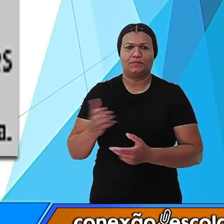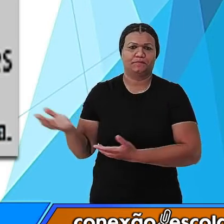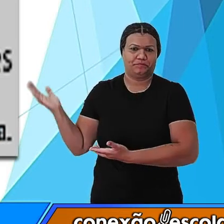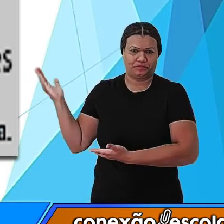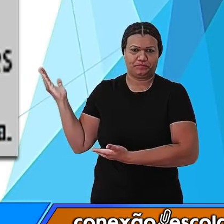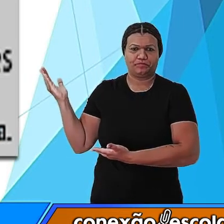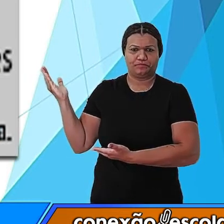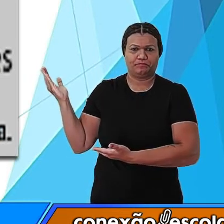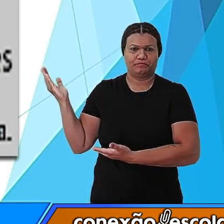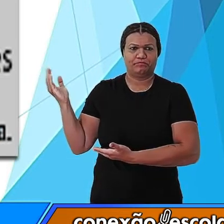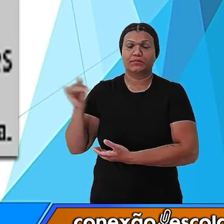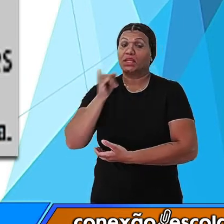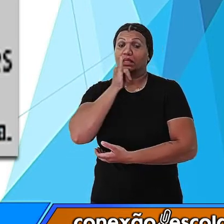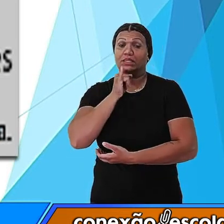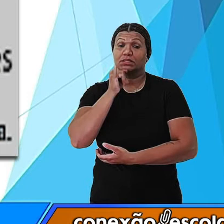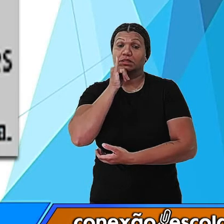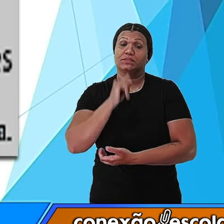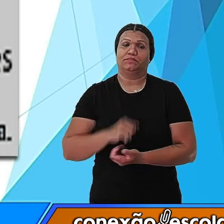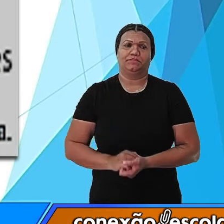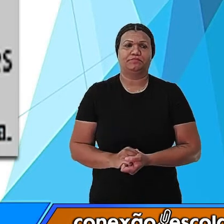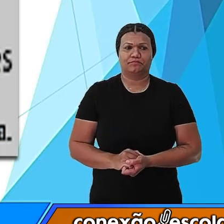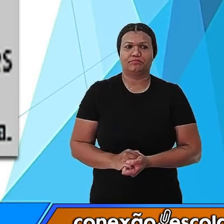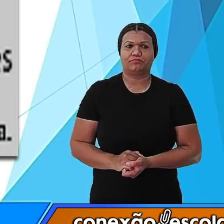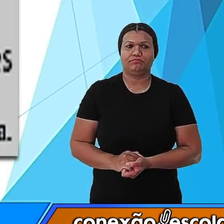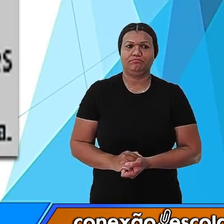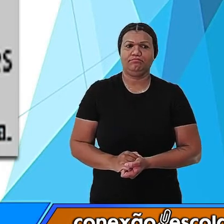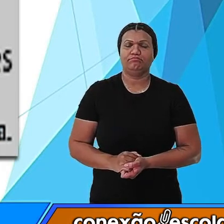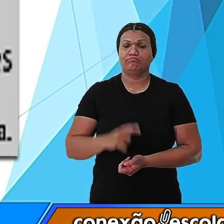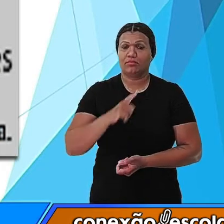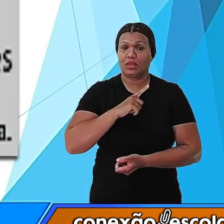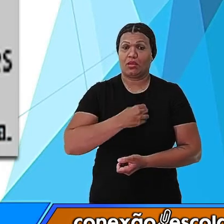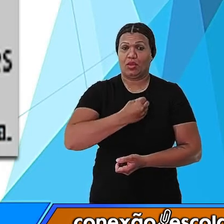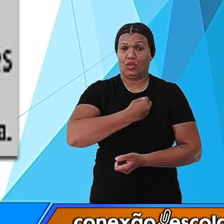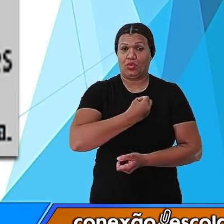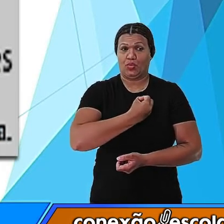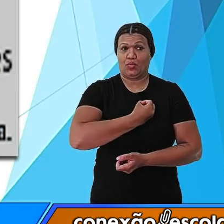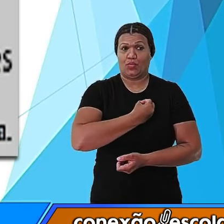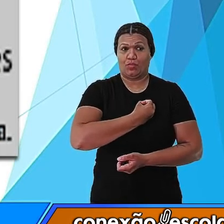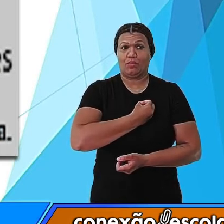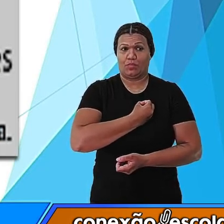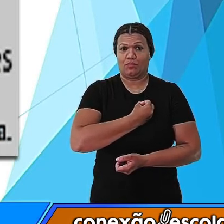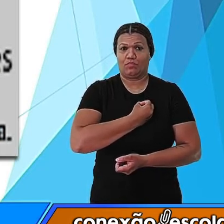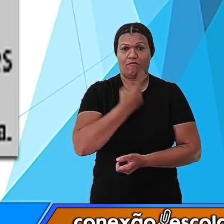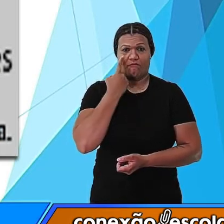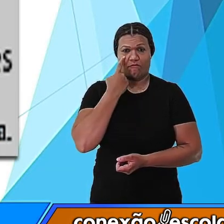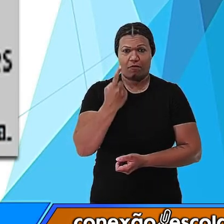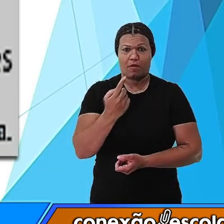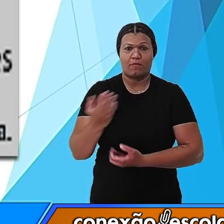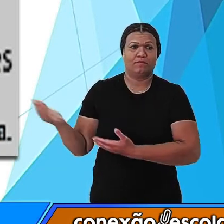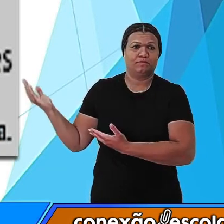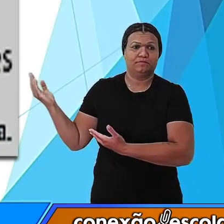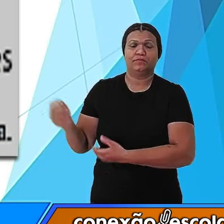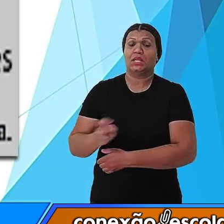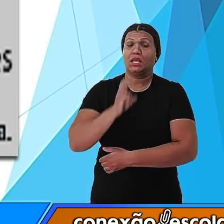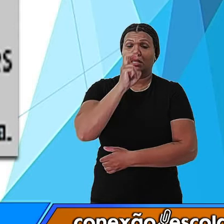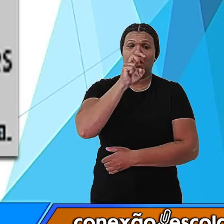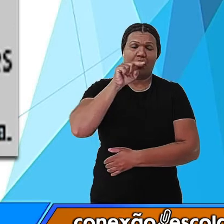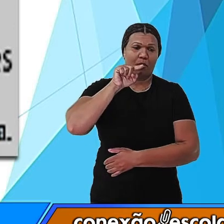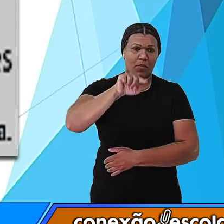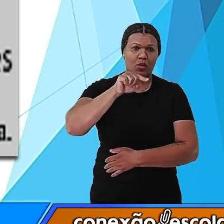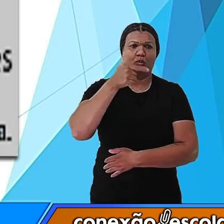um numeral. Por exemplo, aqui nós temos o numeral, né?